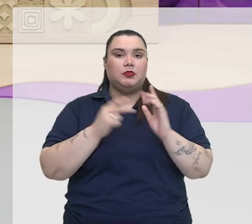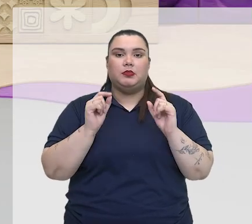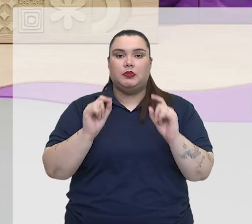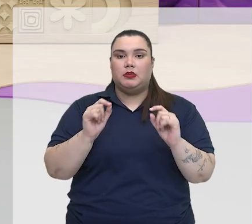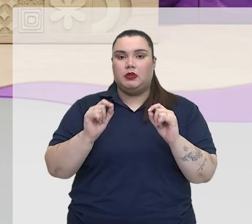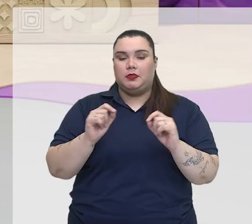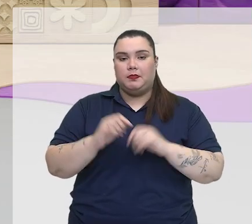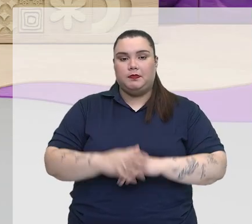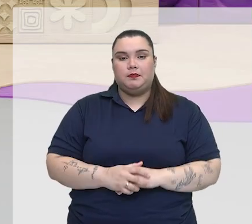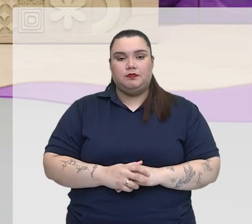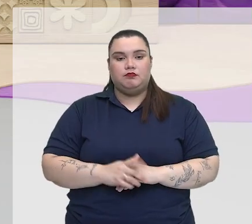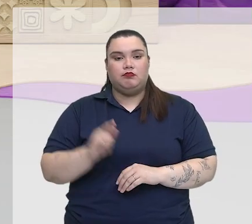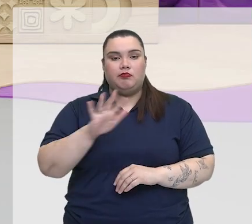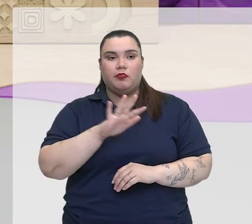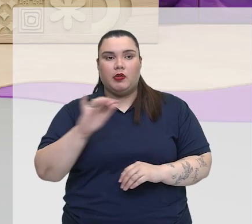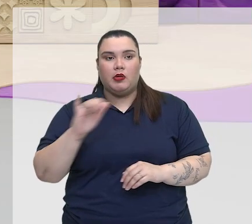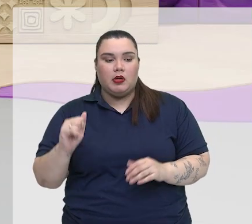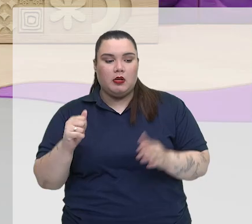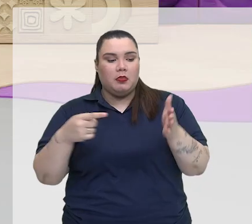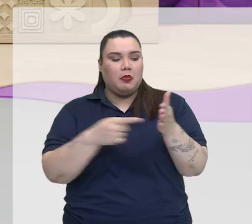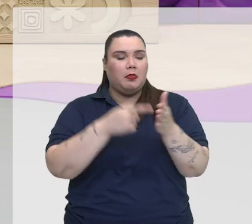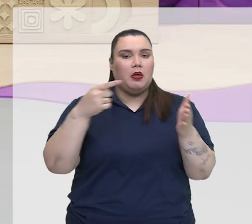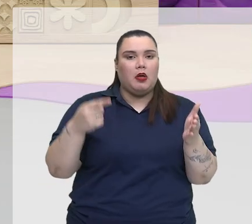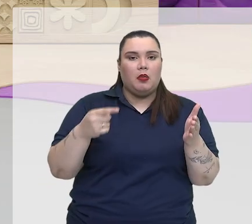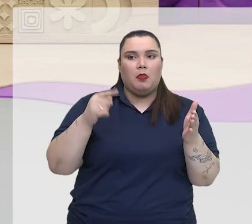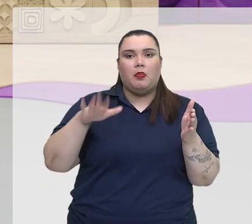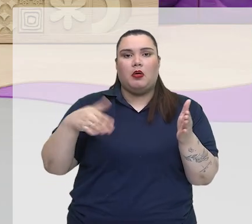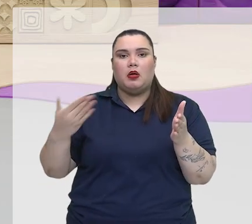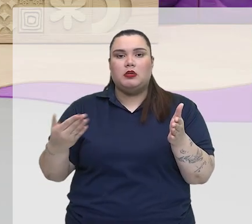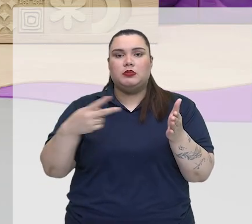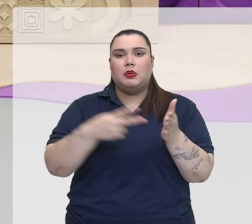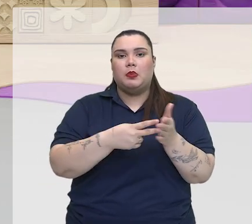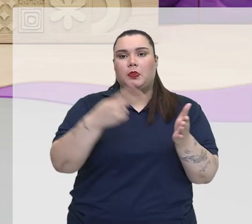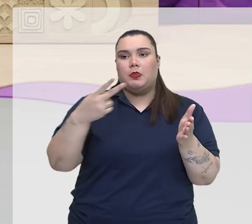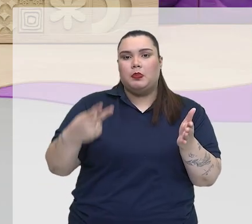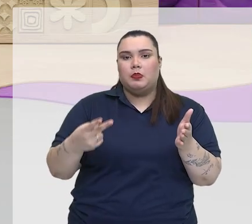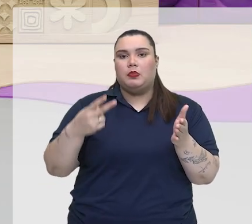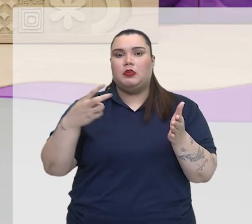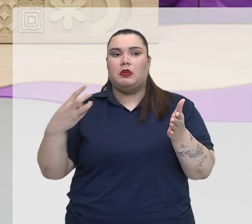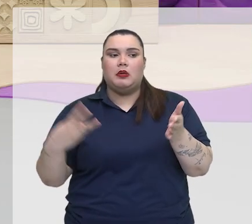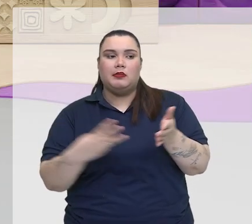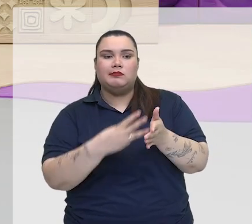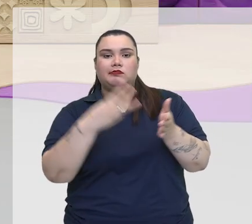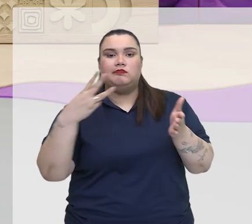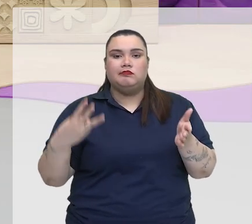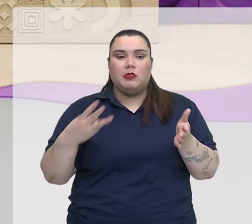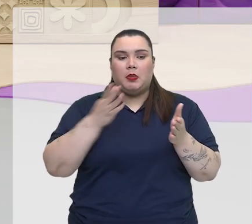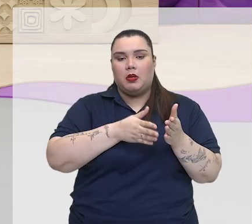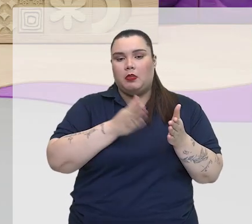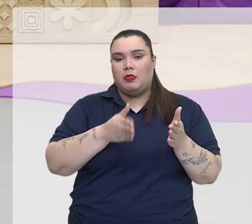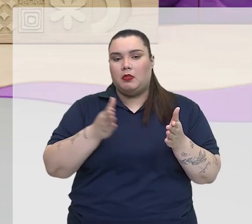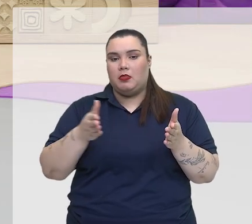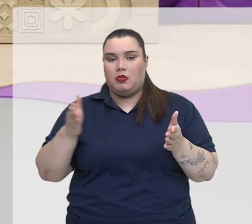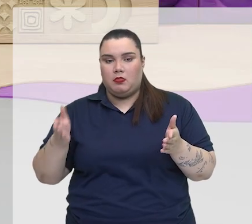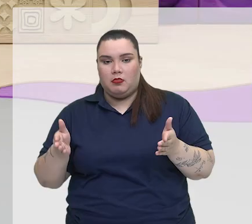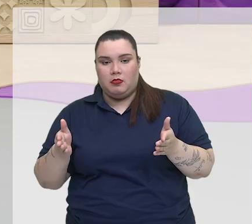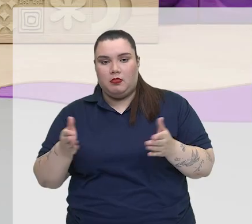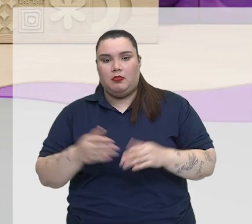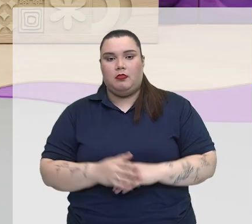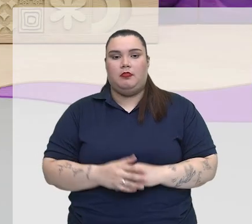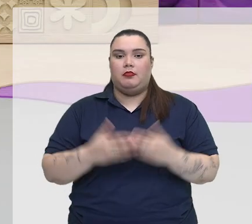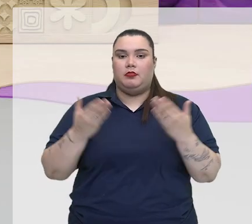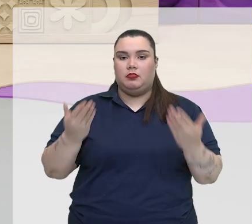fazer primeiro, e depois o que é que você vai fazer por segundo, e depois o que é que você vai fazer por terceiro, e por aí vai.